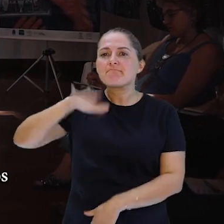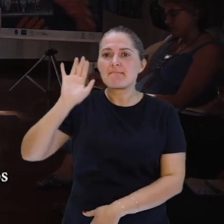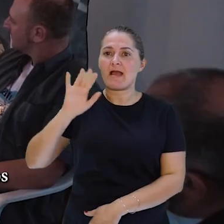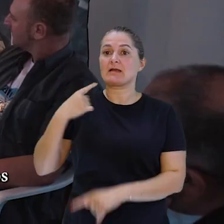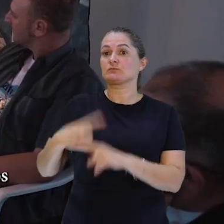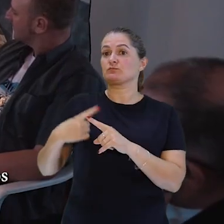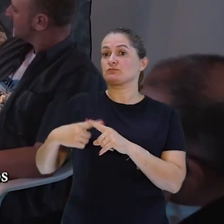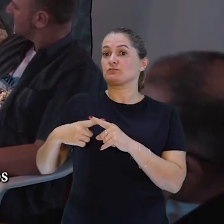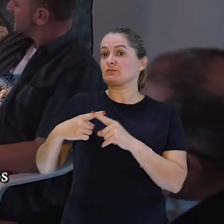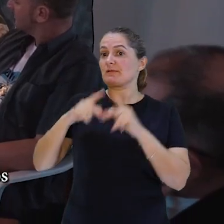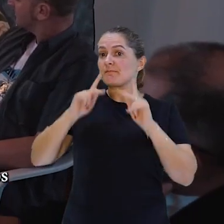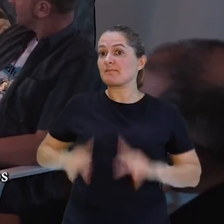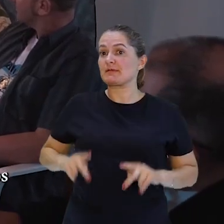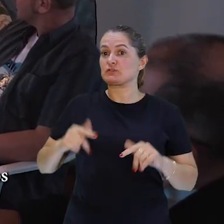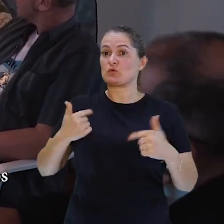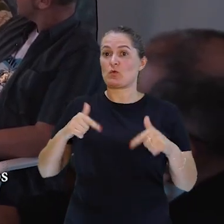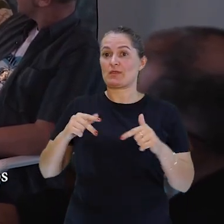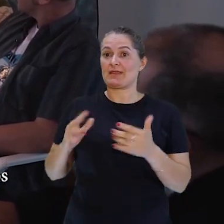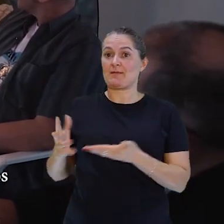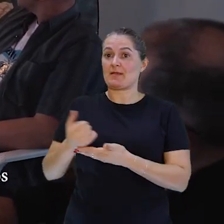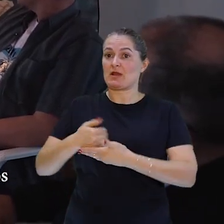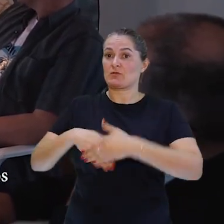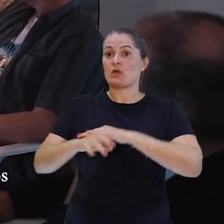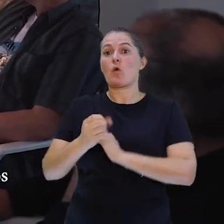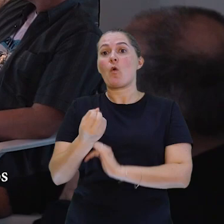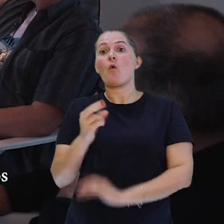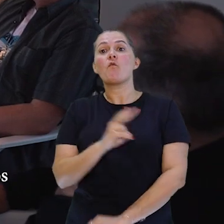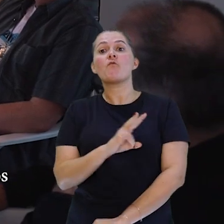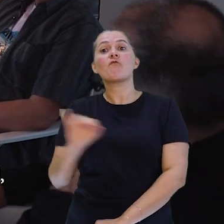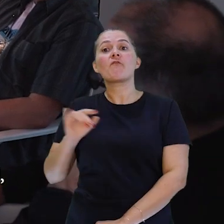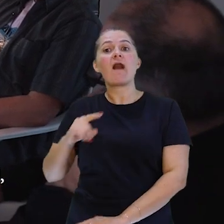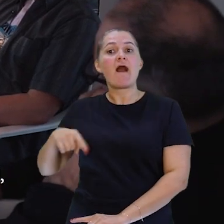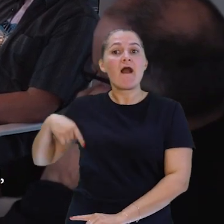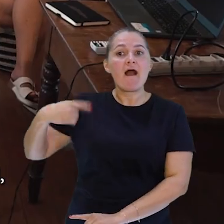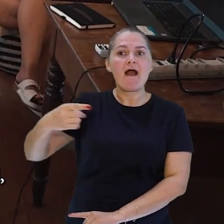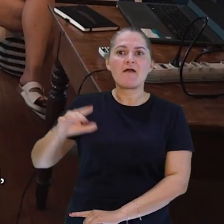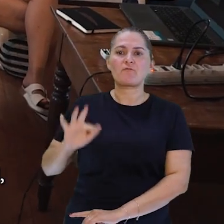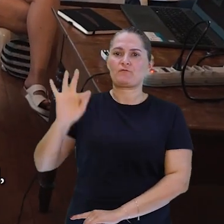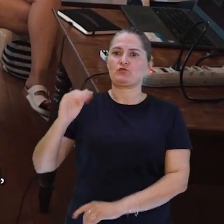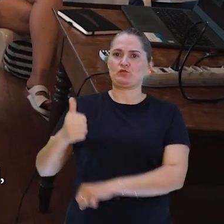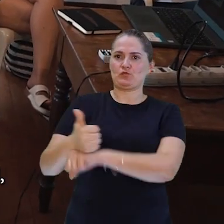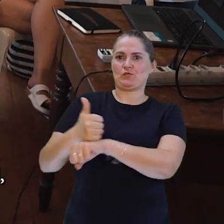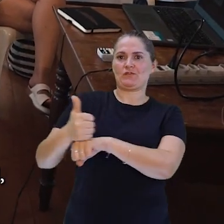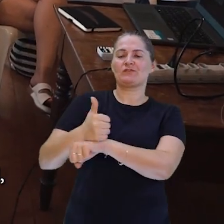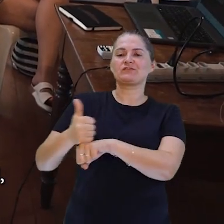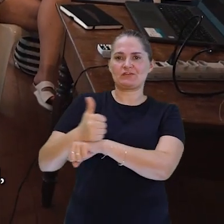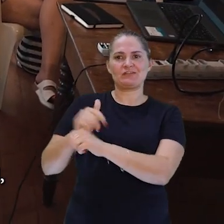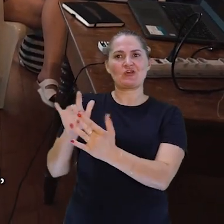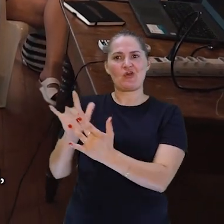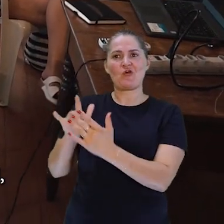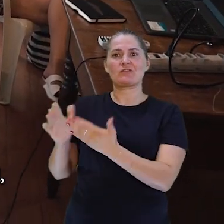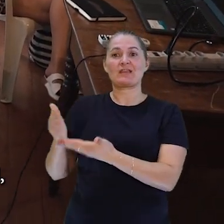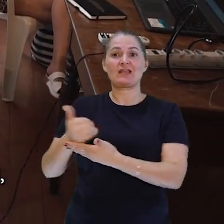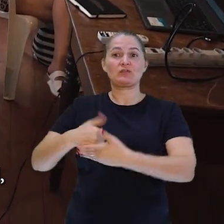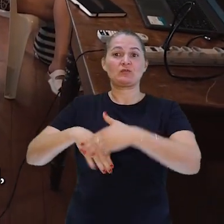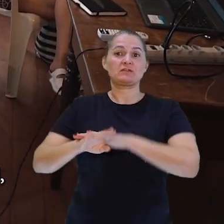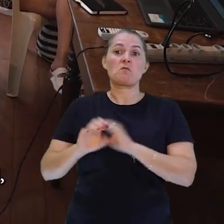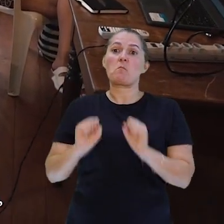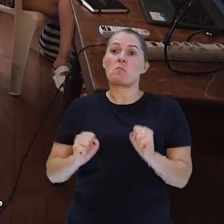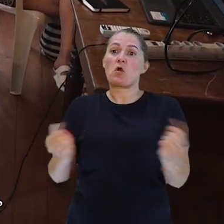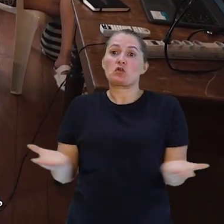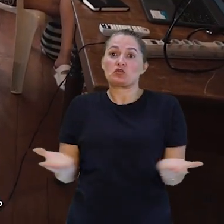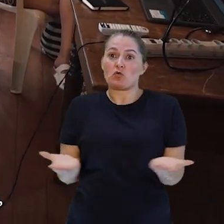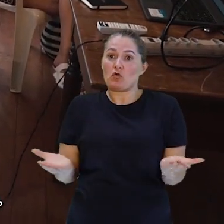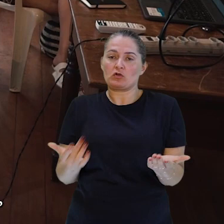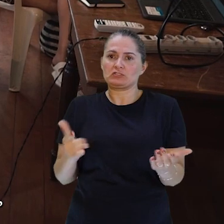que trabalham em acervos ou que vão se deparar com os acervos no decorrer da sua atividade profissional, que não necessariamente é a sua